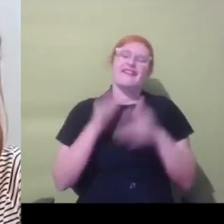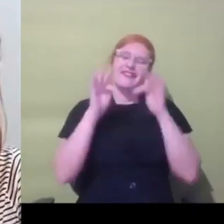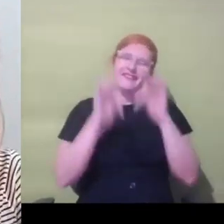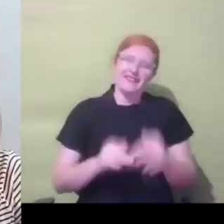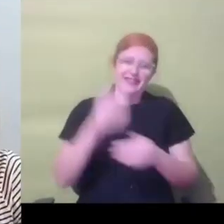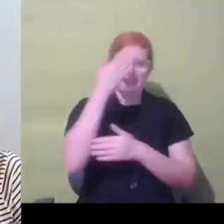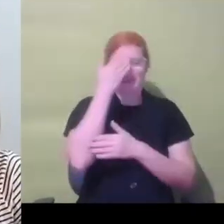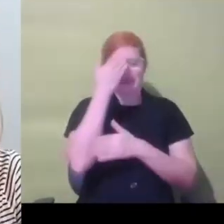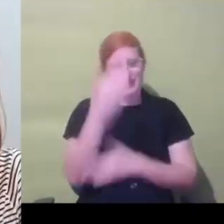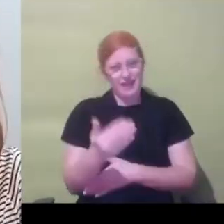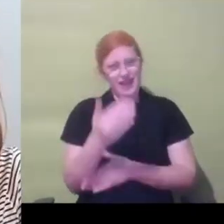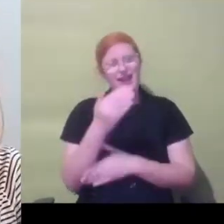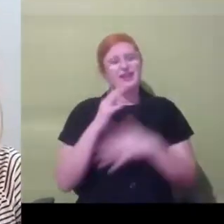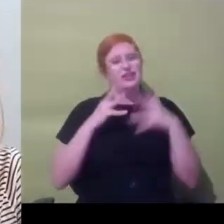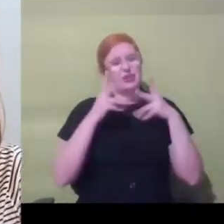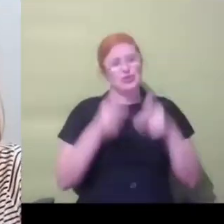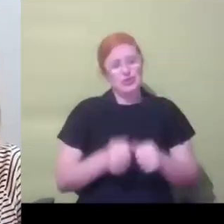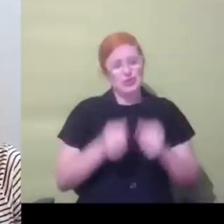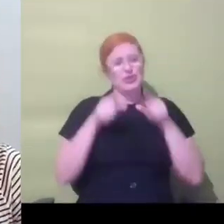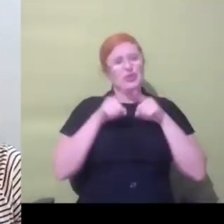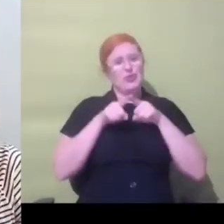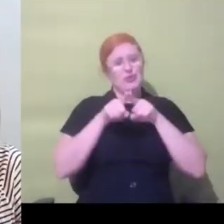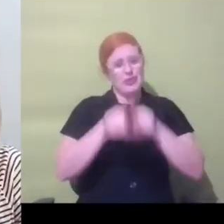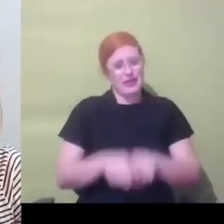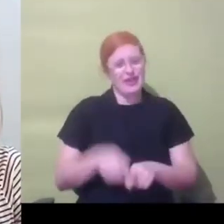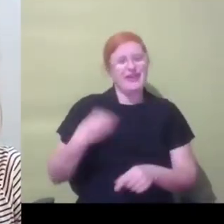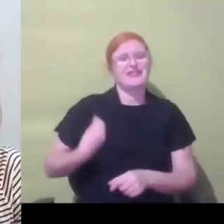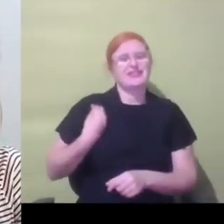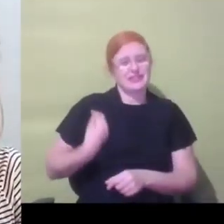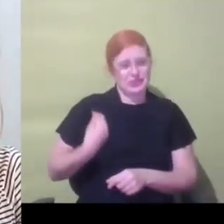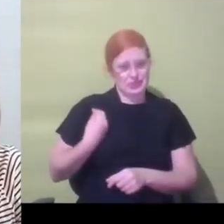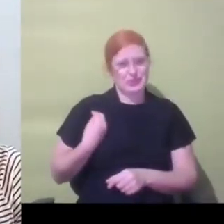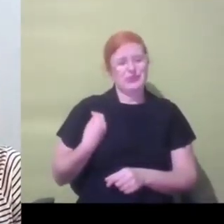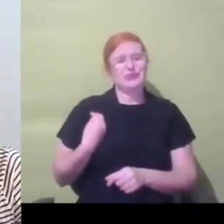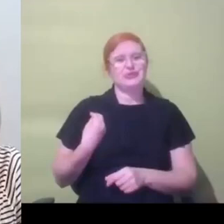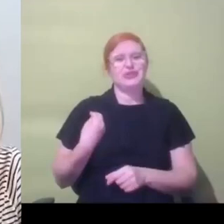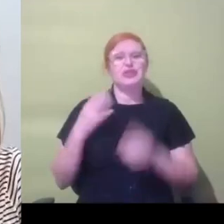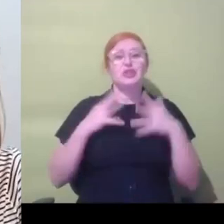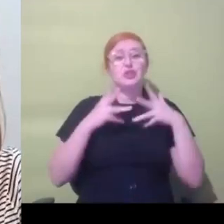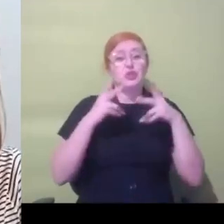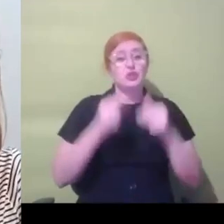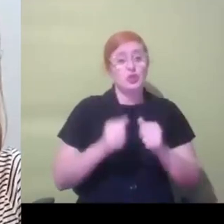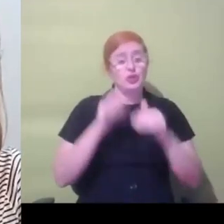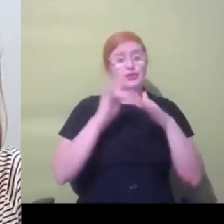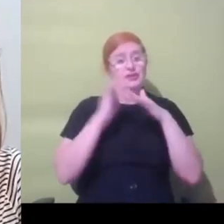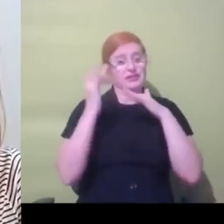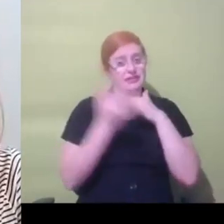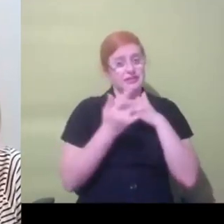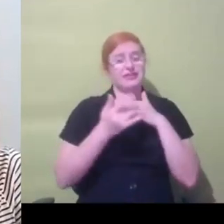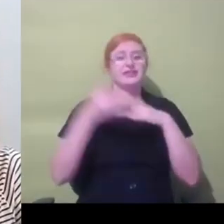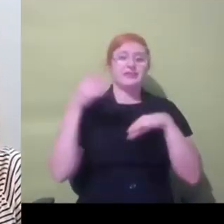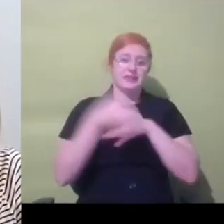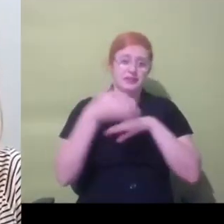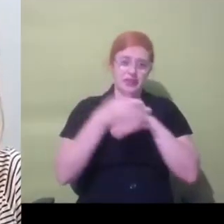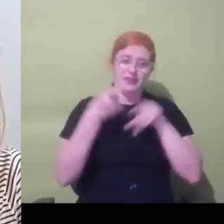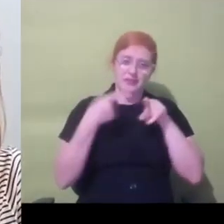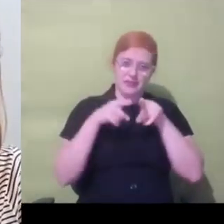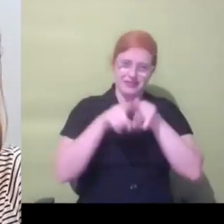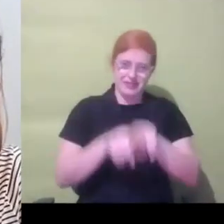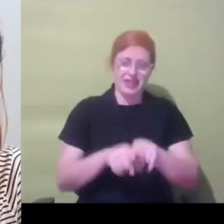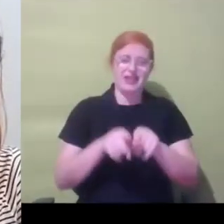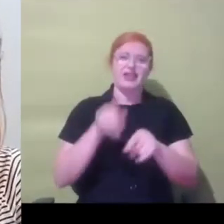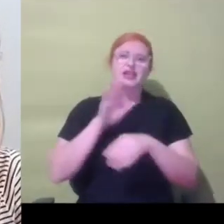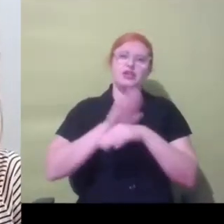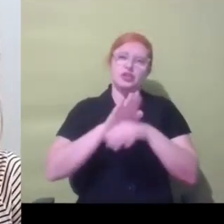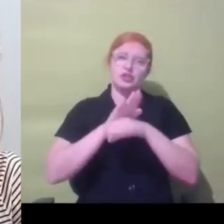isso. Agradeço Sofia, Malu, Bibi, que estiveram aqui com a gente. A todo mundo da rede de colaboradoras que ajudou a